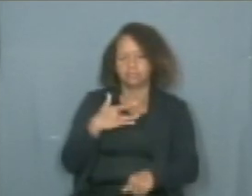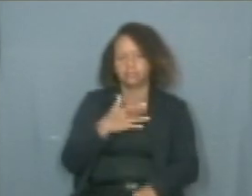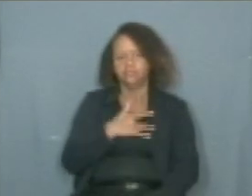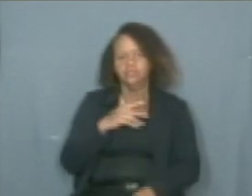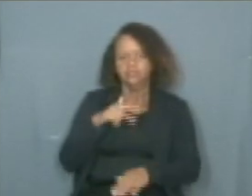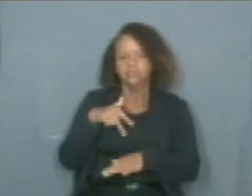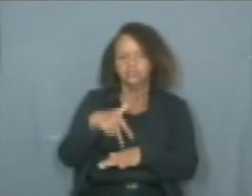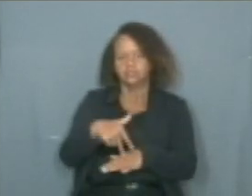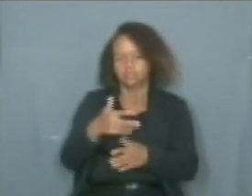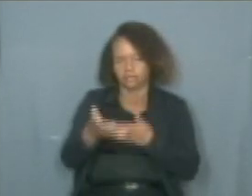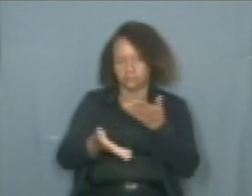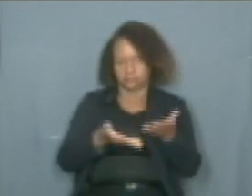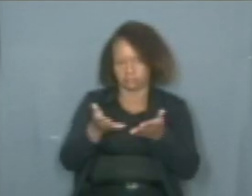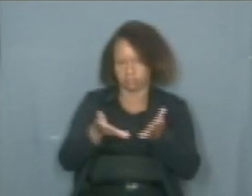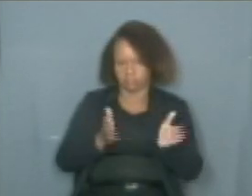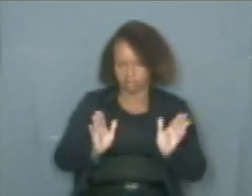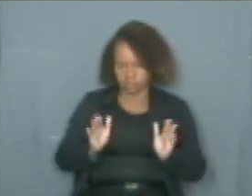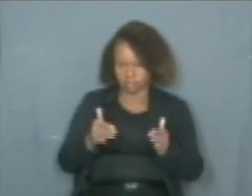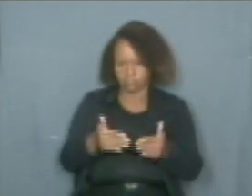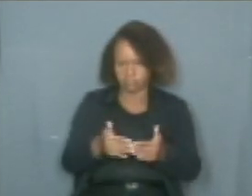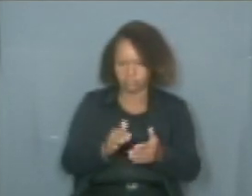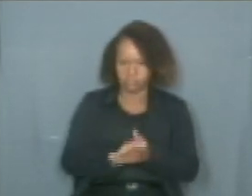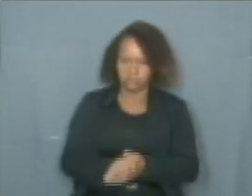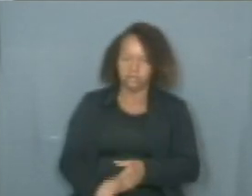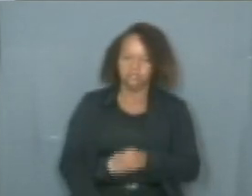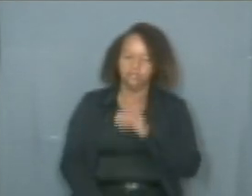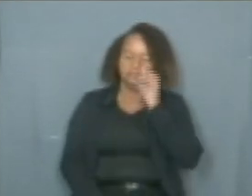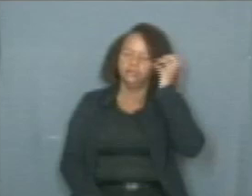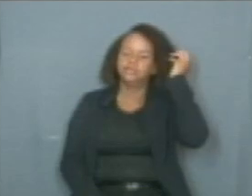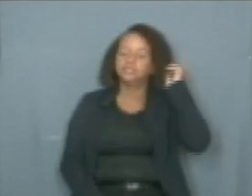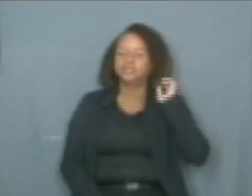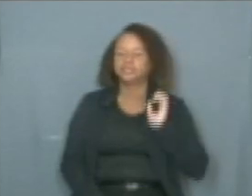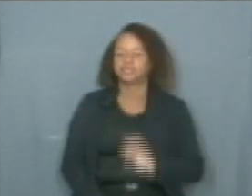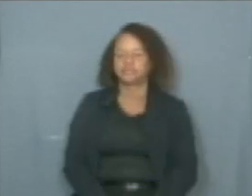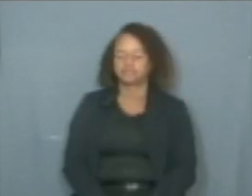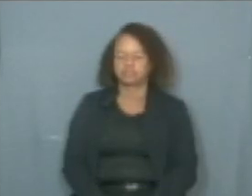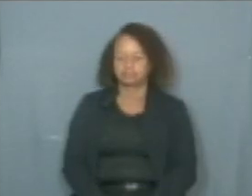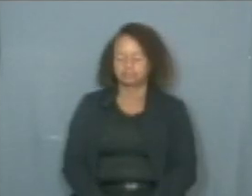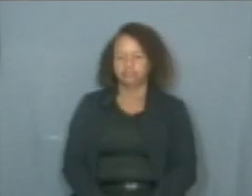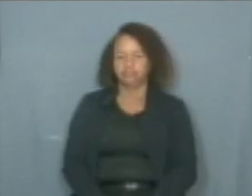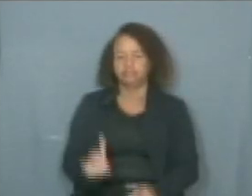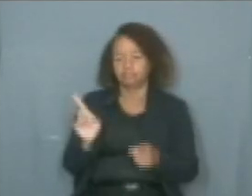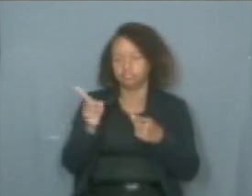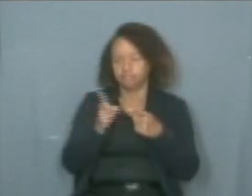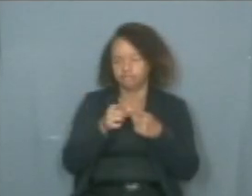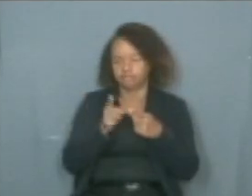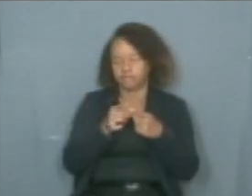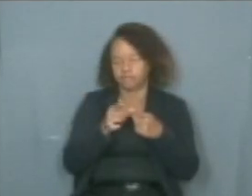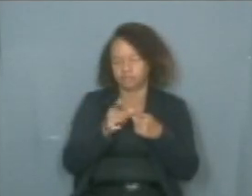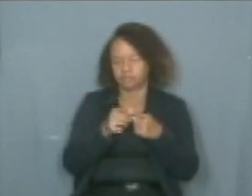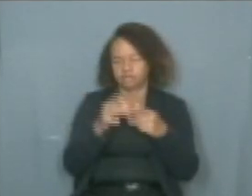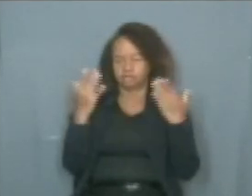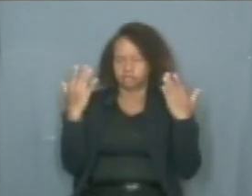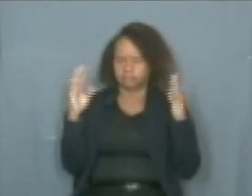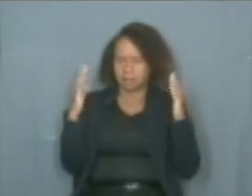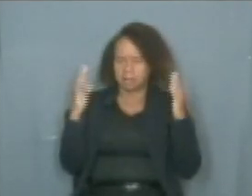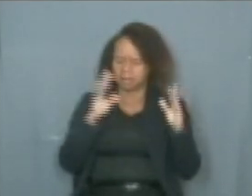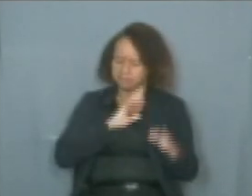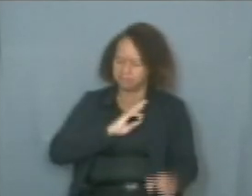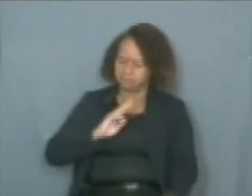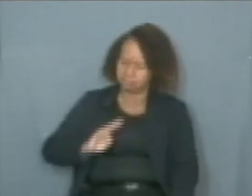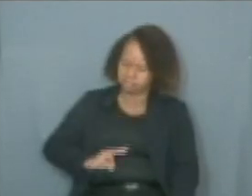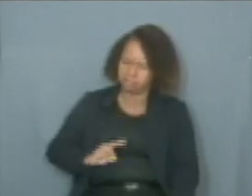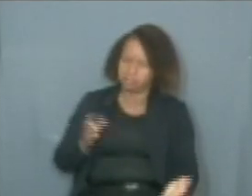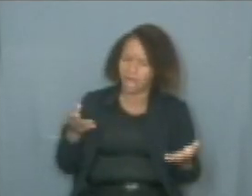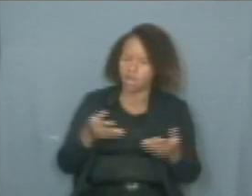que atuam no atendimento ao transtorno do espectro autista. Em primeiro, eu gostaria de parabenizar o vereador